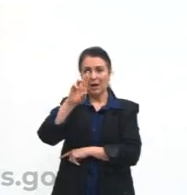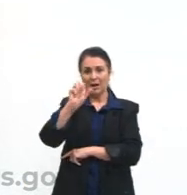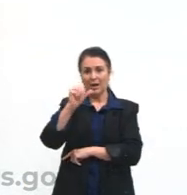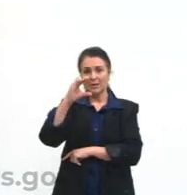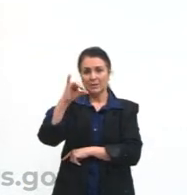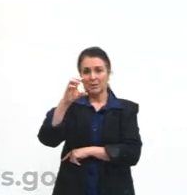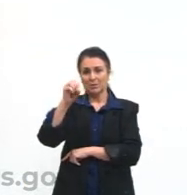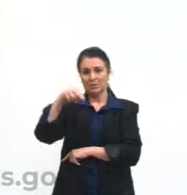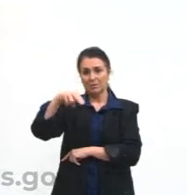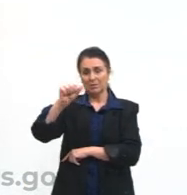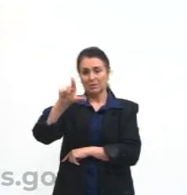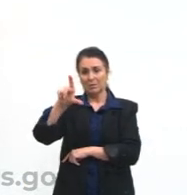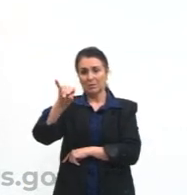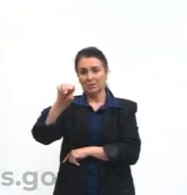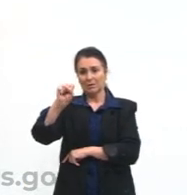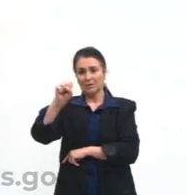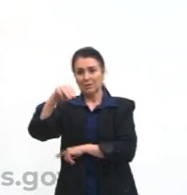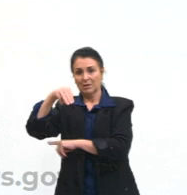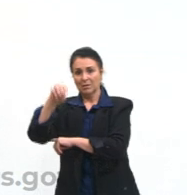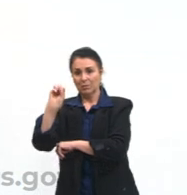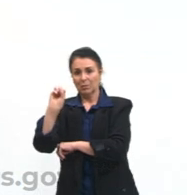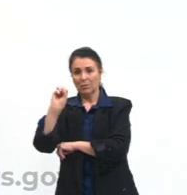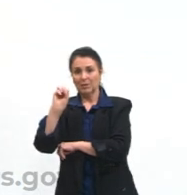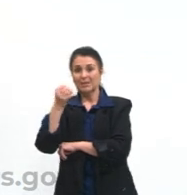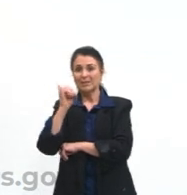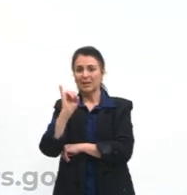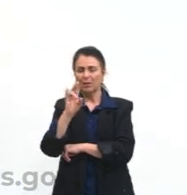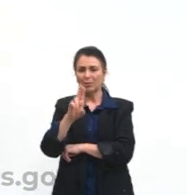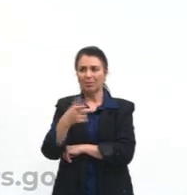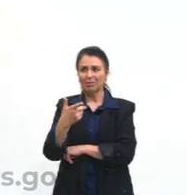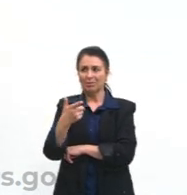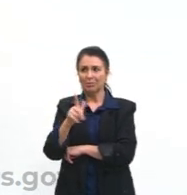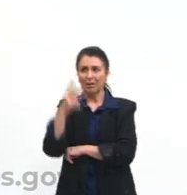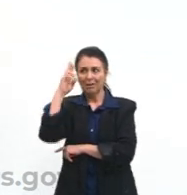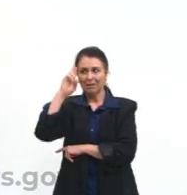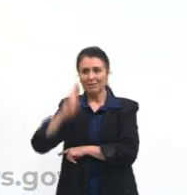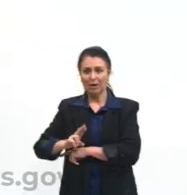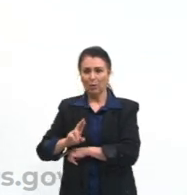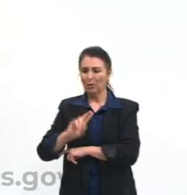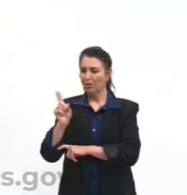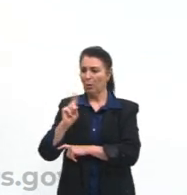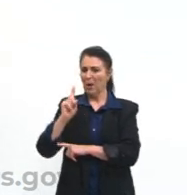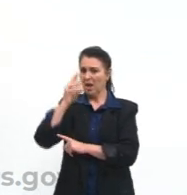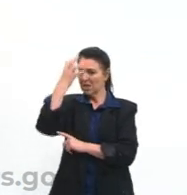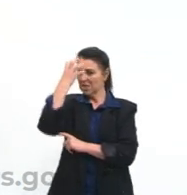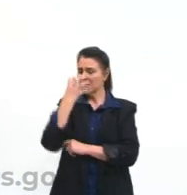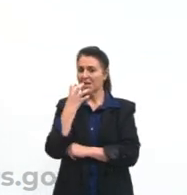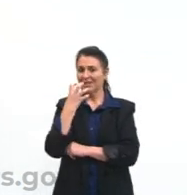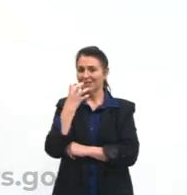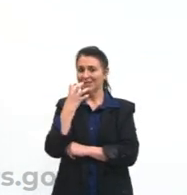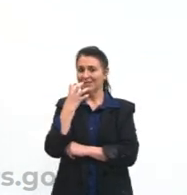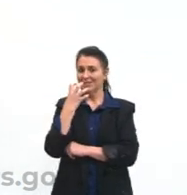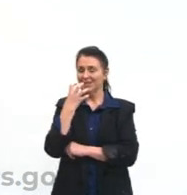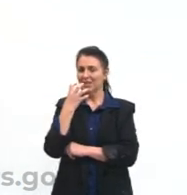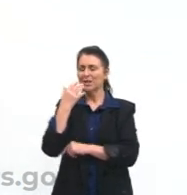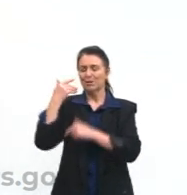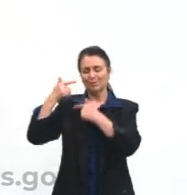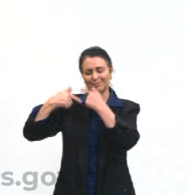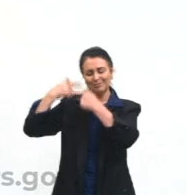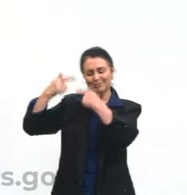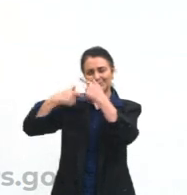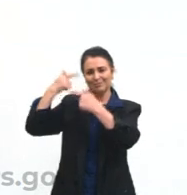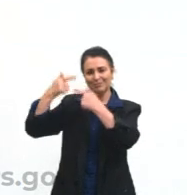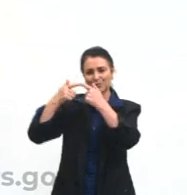o que não for racional não deve ser levado em conta e a senha mesmo isso perpetua por muitas gerações